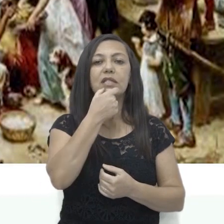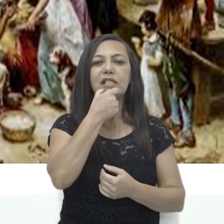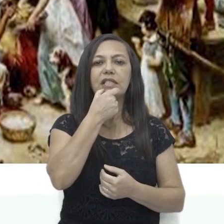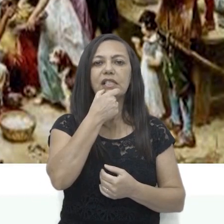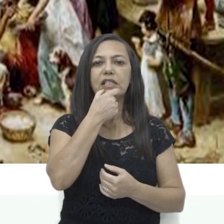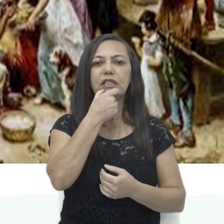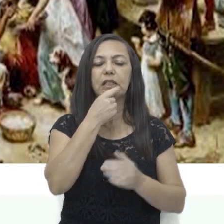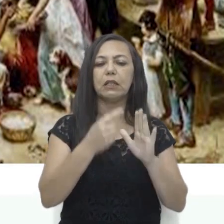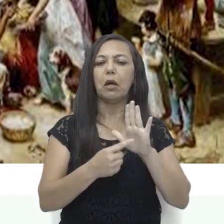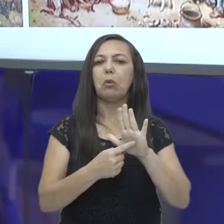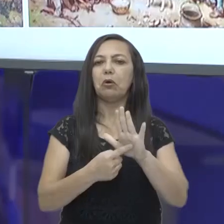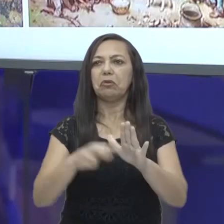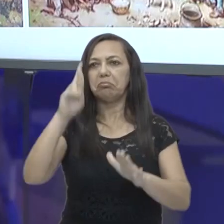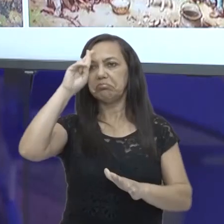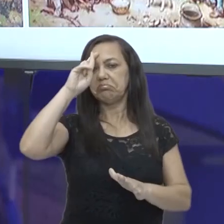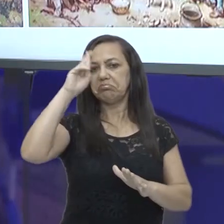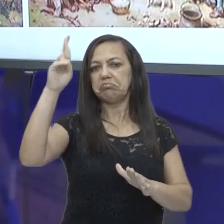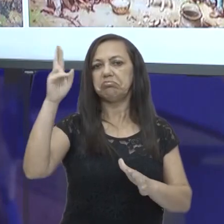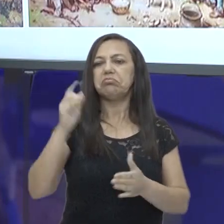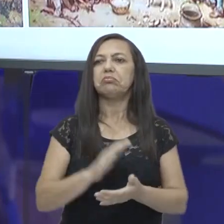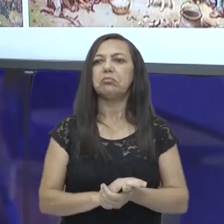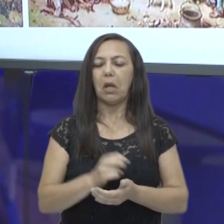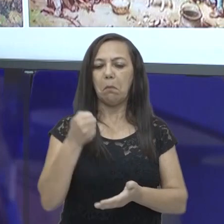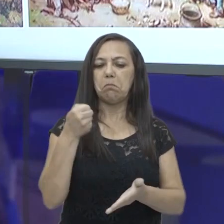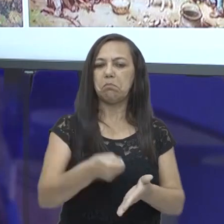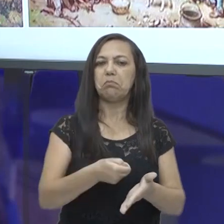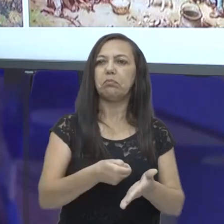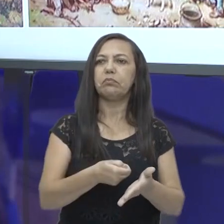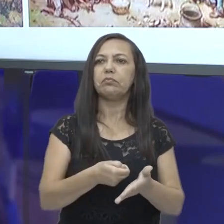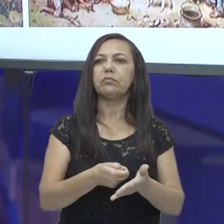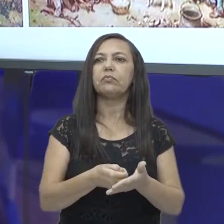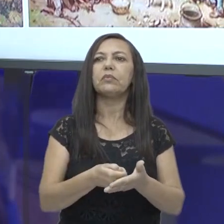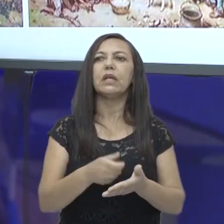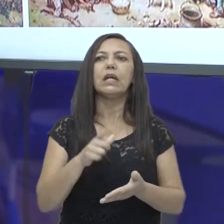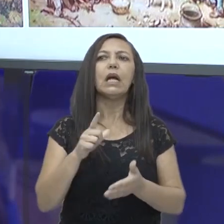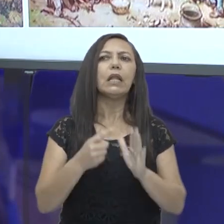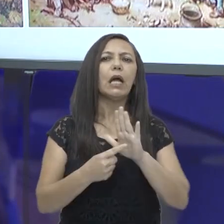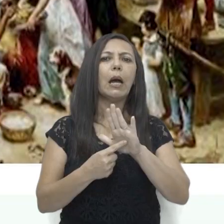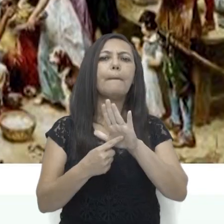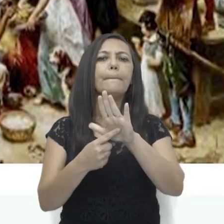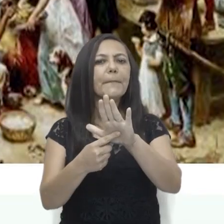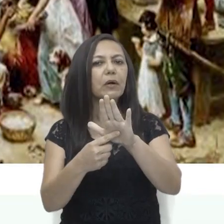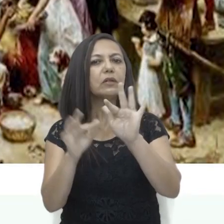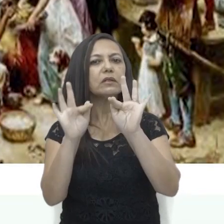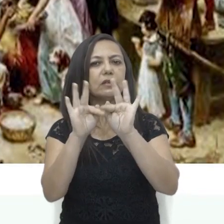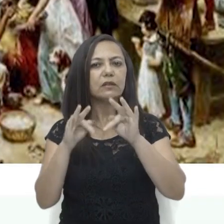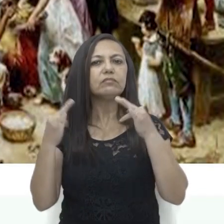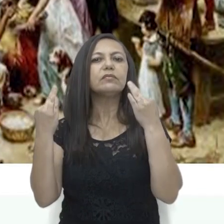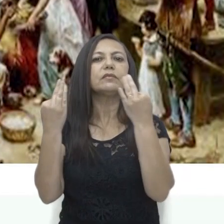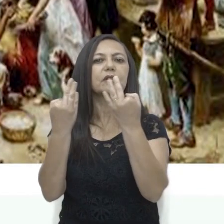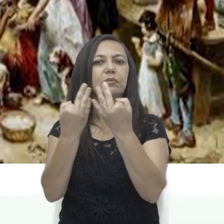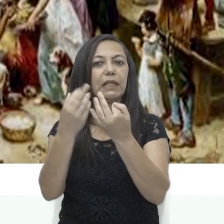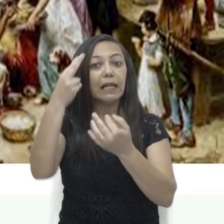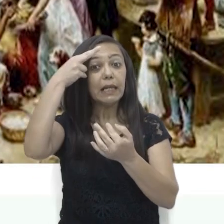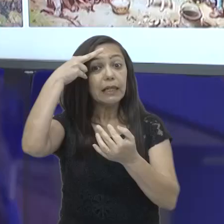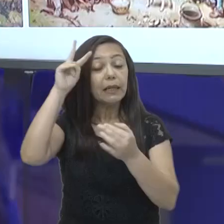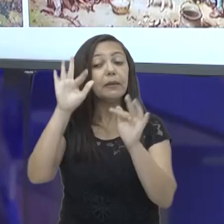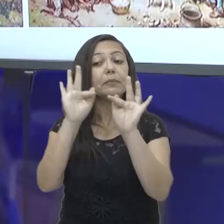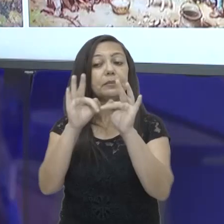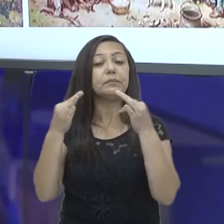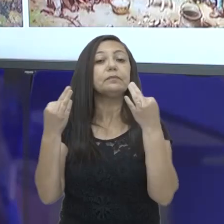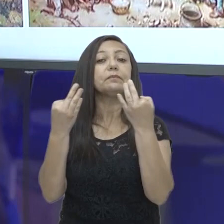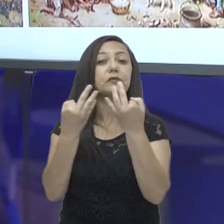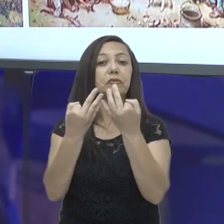já como dono. E observe que ao lado ele sempre retrata a família, lembra a família,